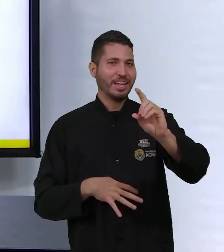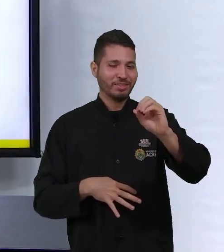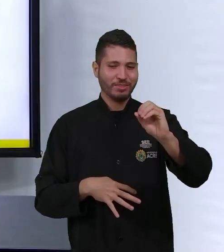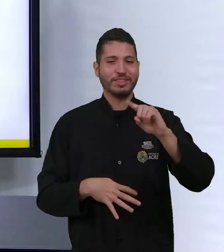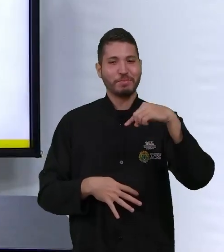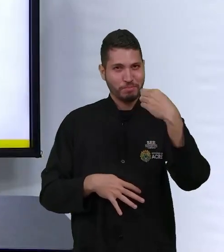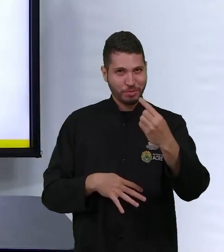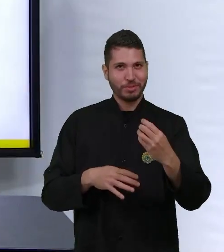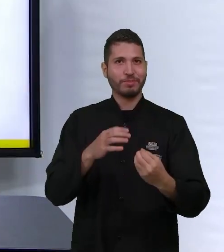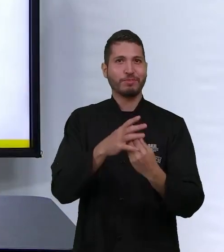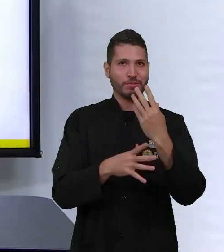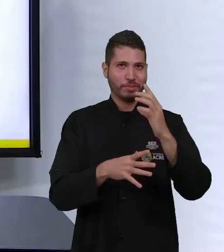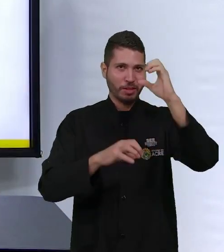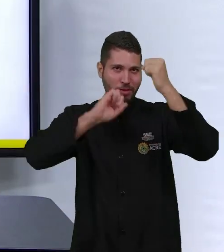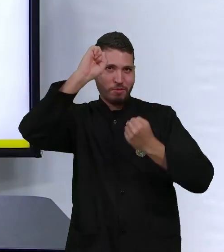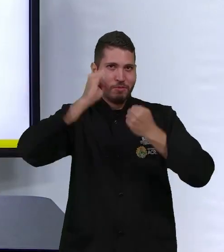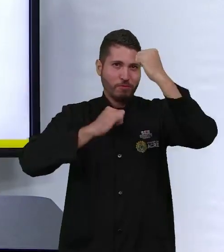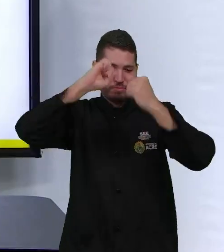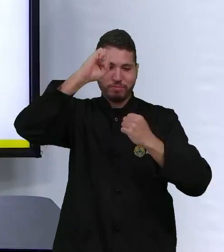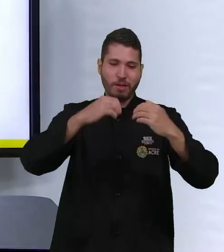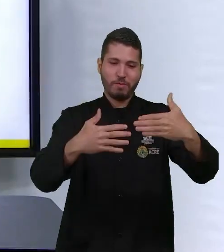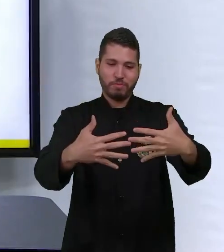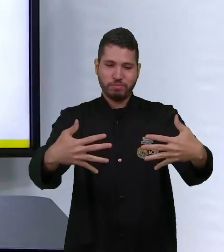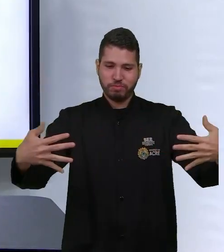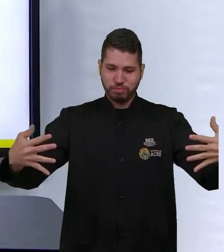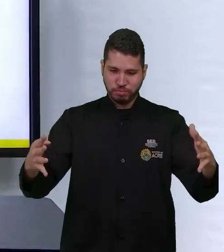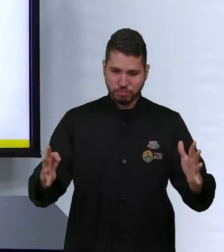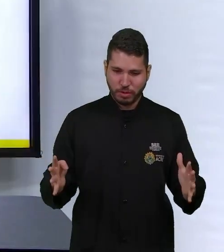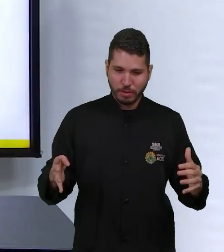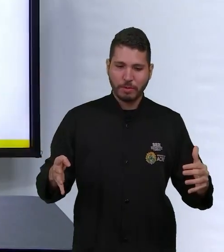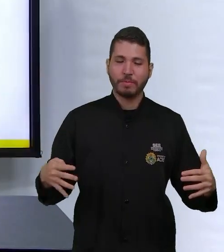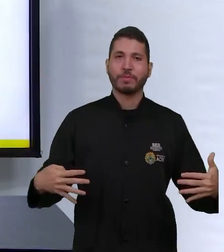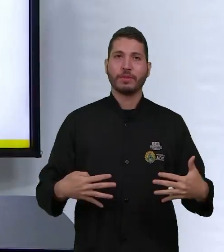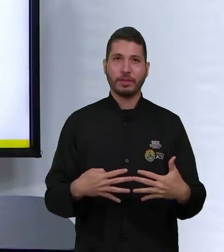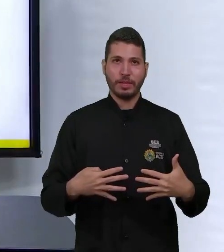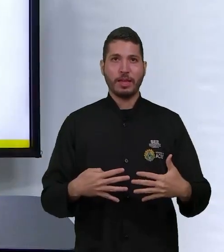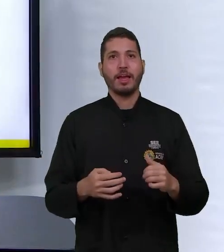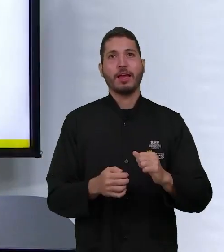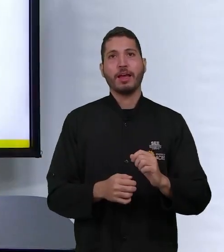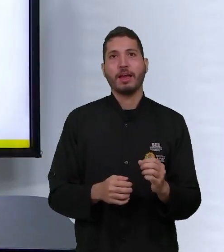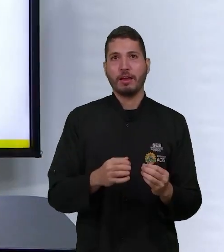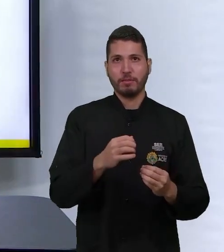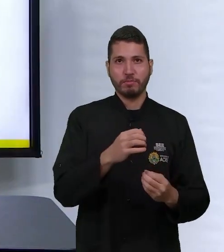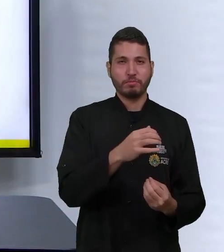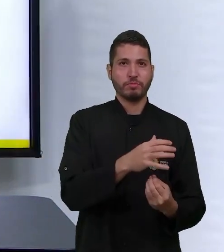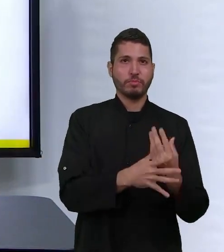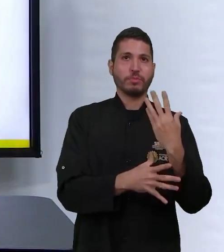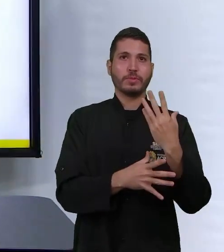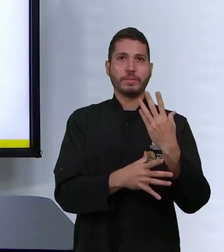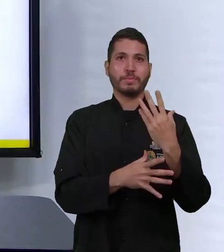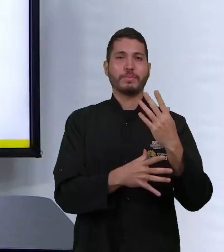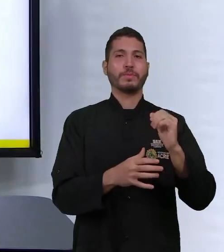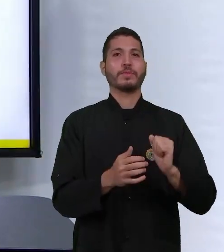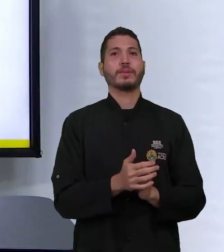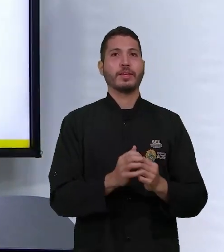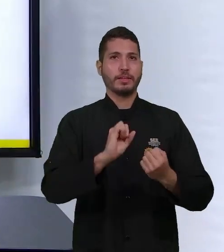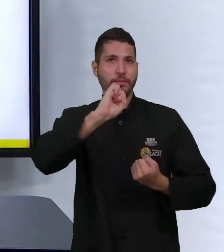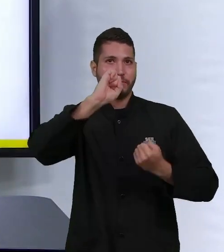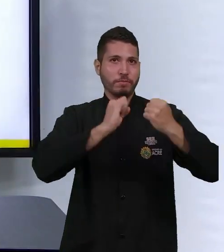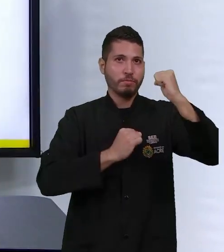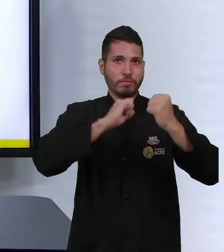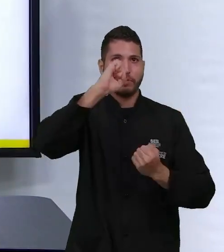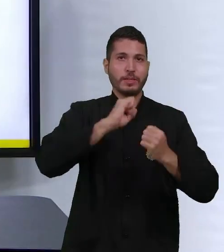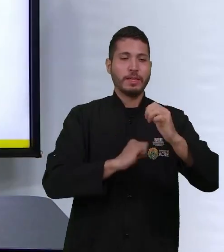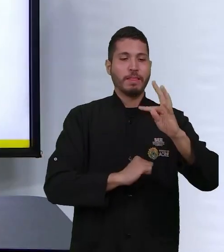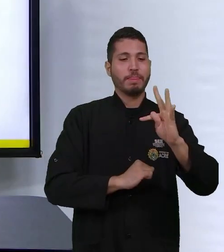característica que nós vamos ver daqui a pouco, que a primeira indústria que se desenvolveu nesse período foi a indústria têxtil, a indústria